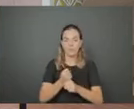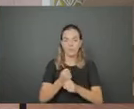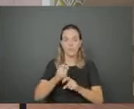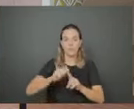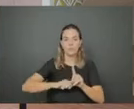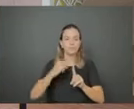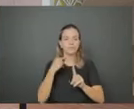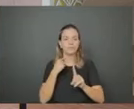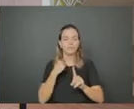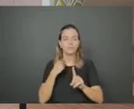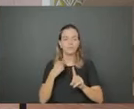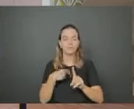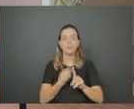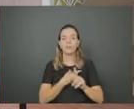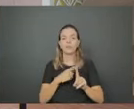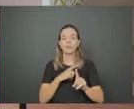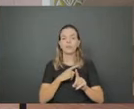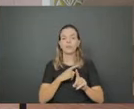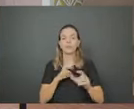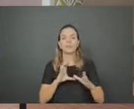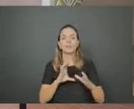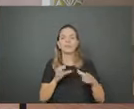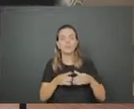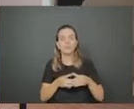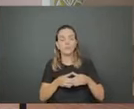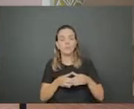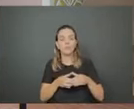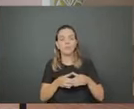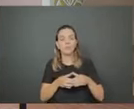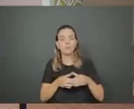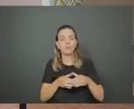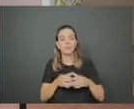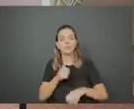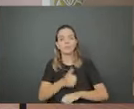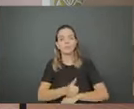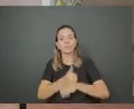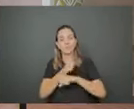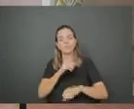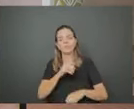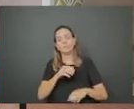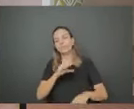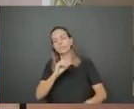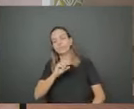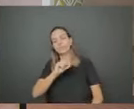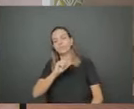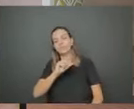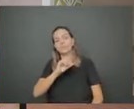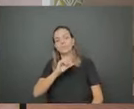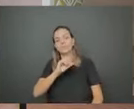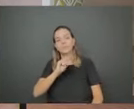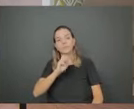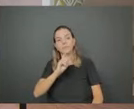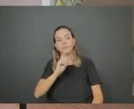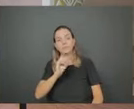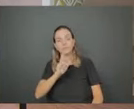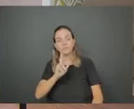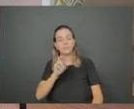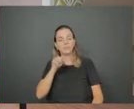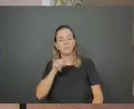uma comissão capitaneada pelo nosso corregedor, em que ele debate justamente todos esses